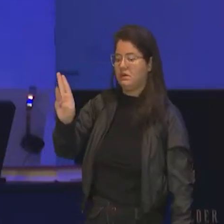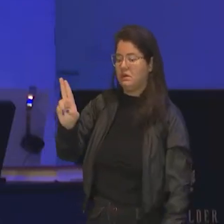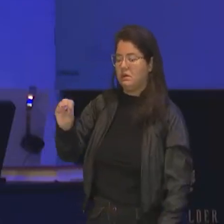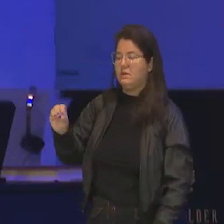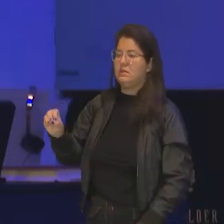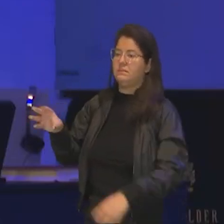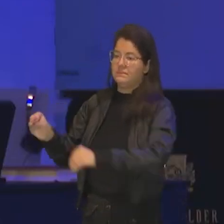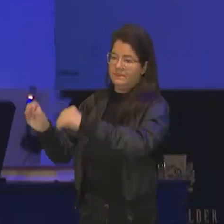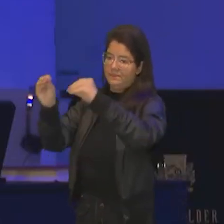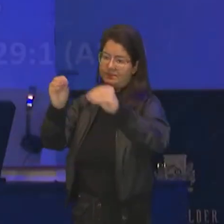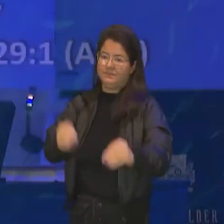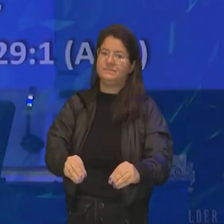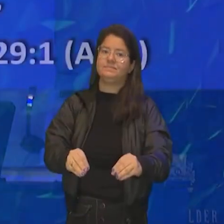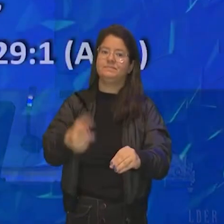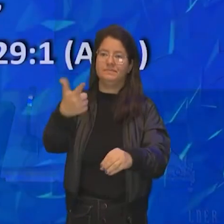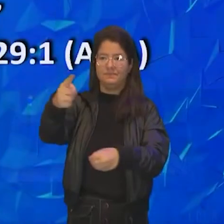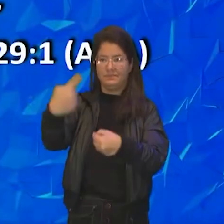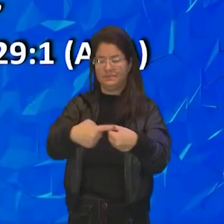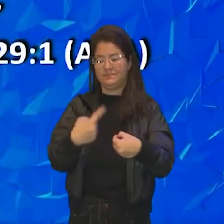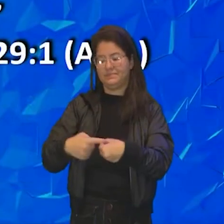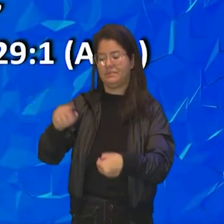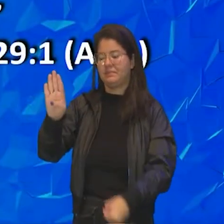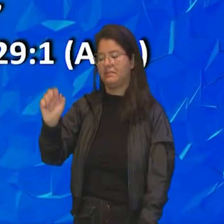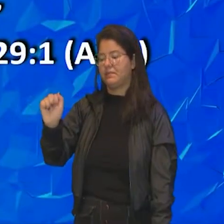de Jerusalém para a Babilônia.